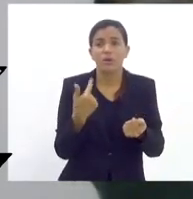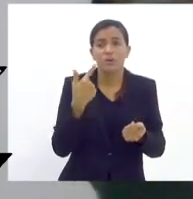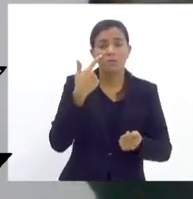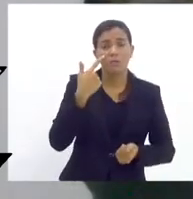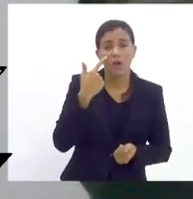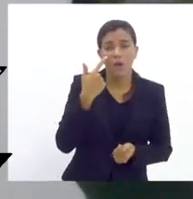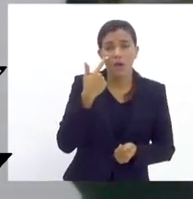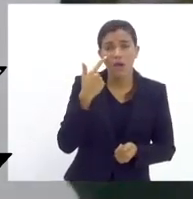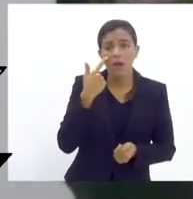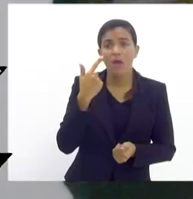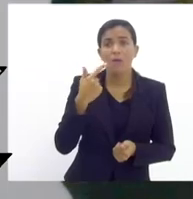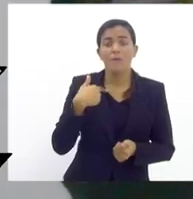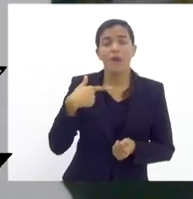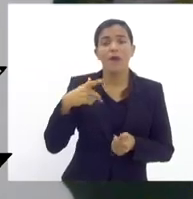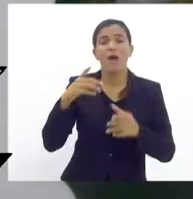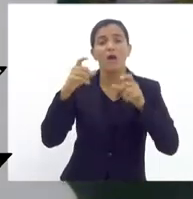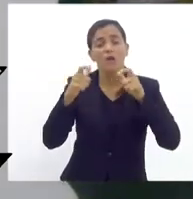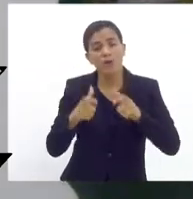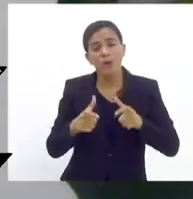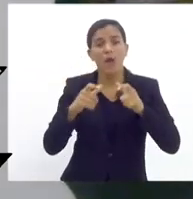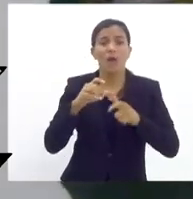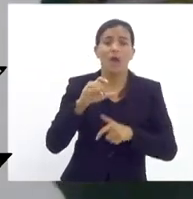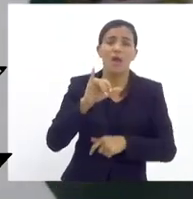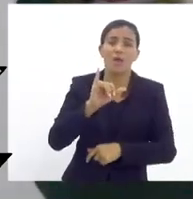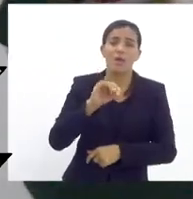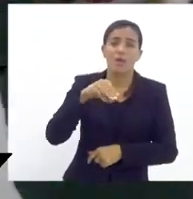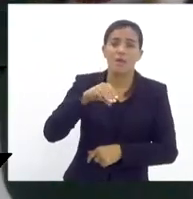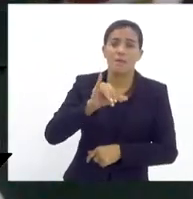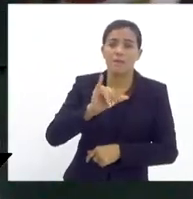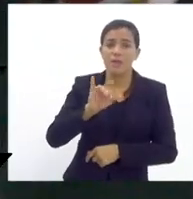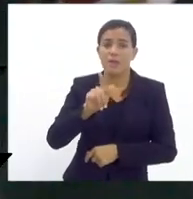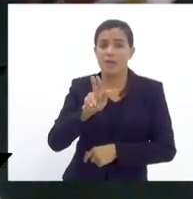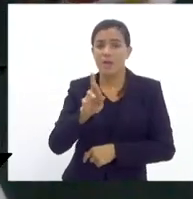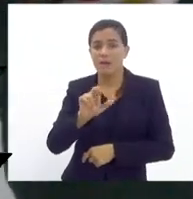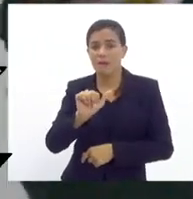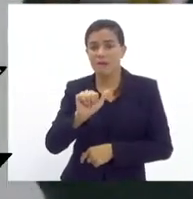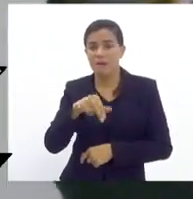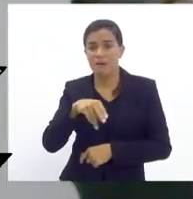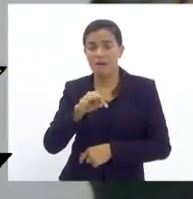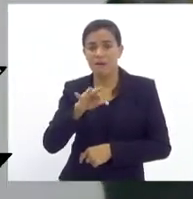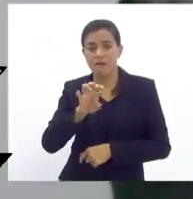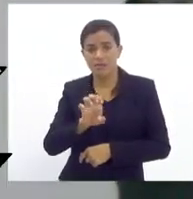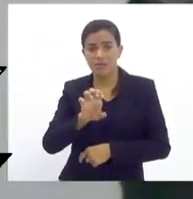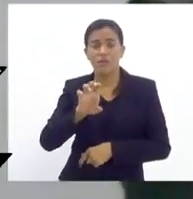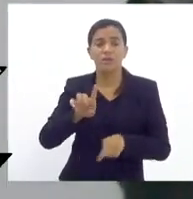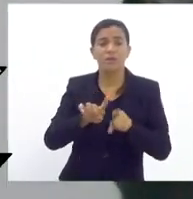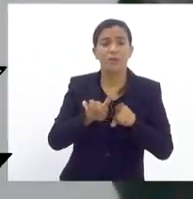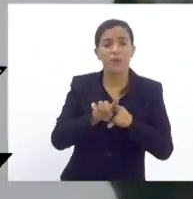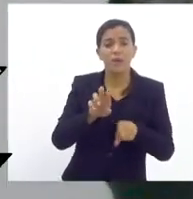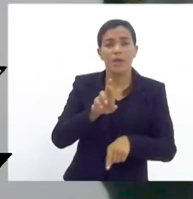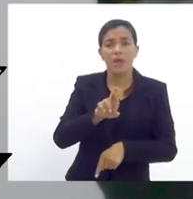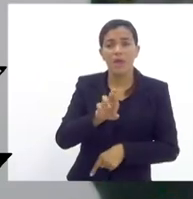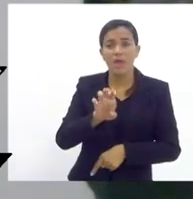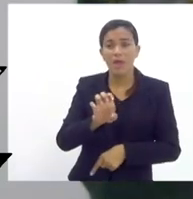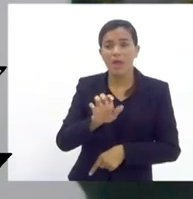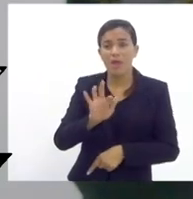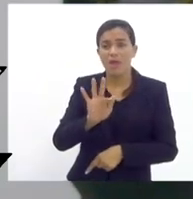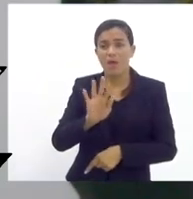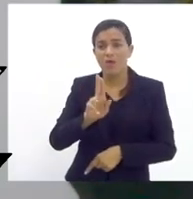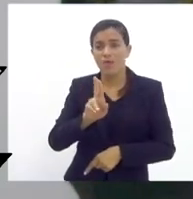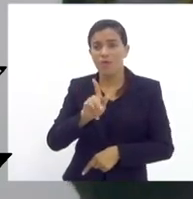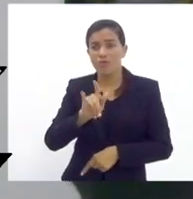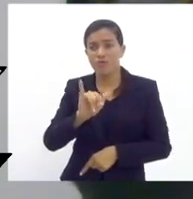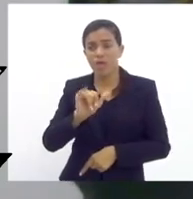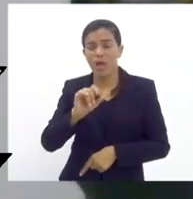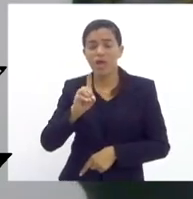pessoa com Imigrante refugiado porque se essa hoje a